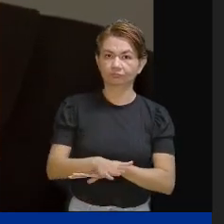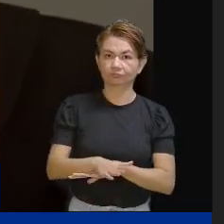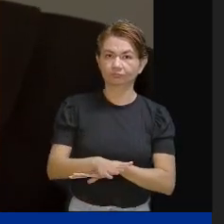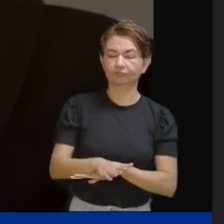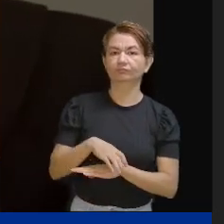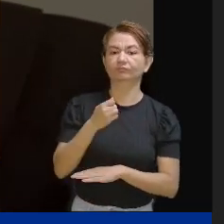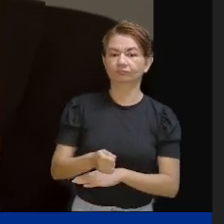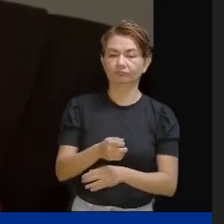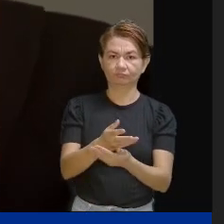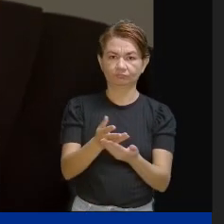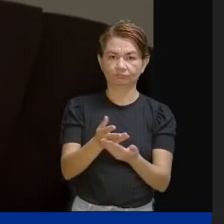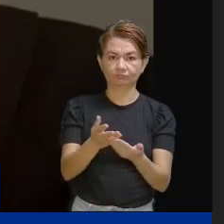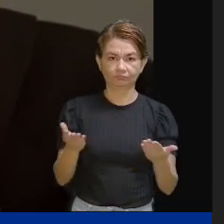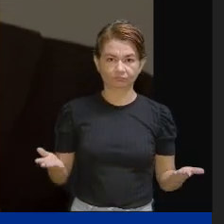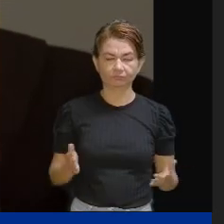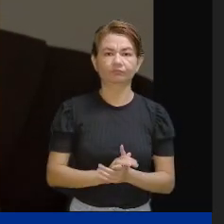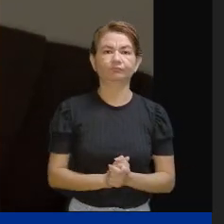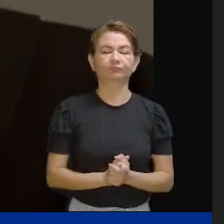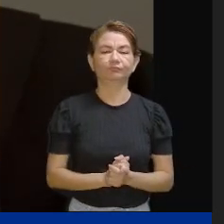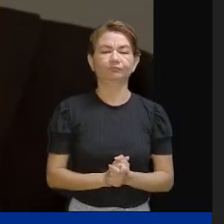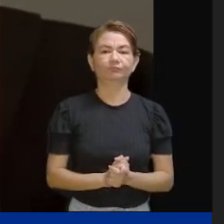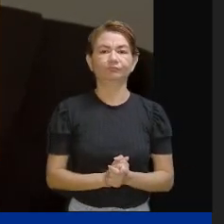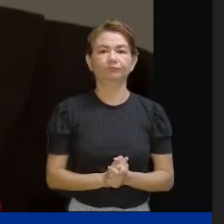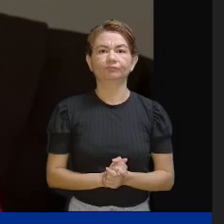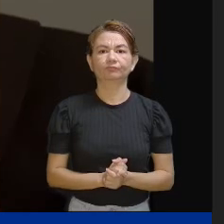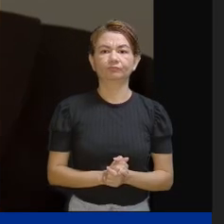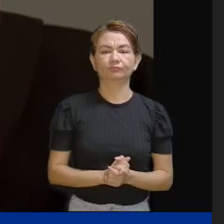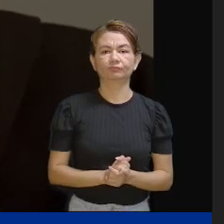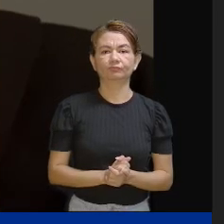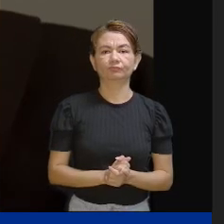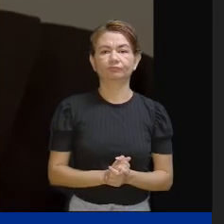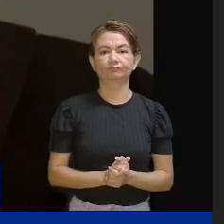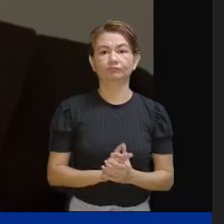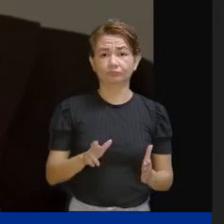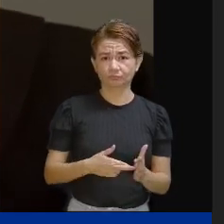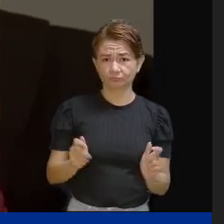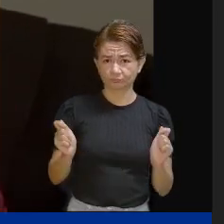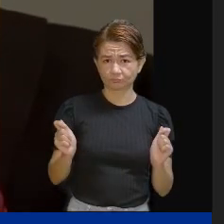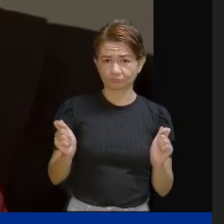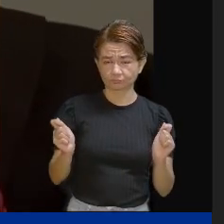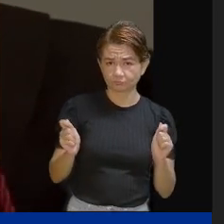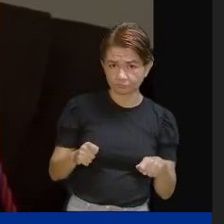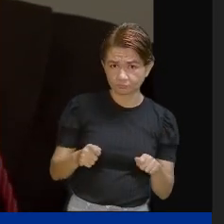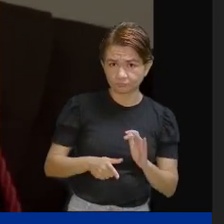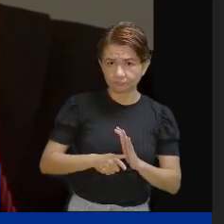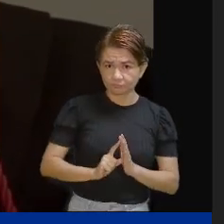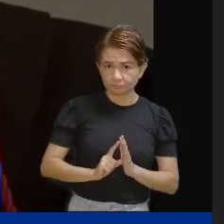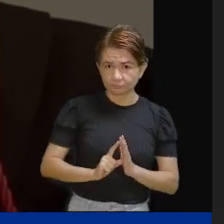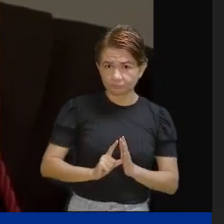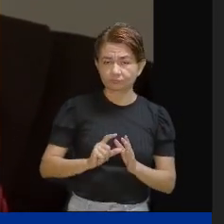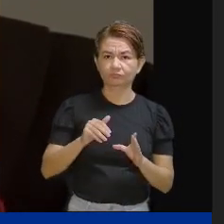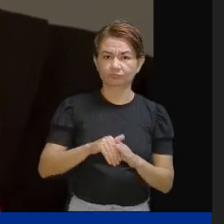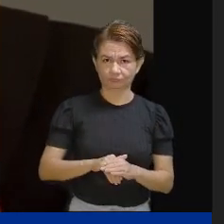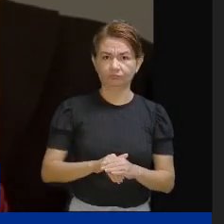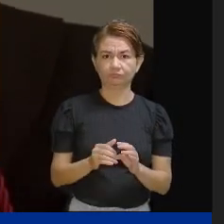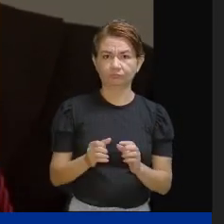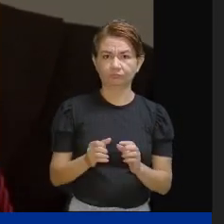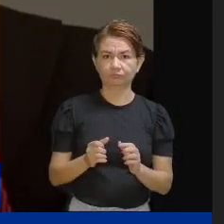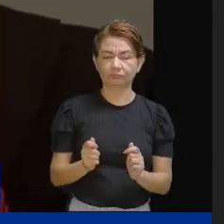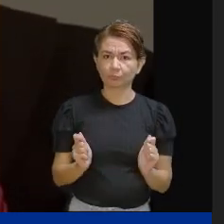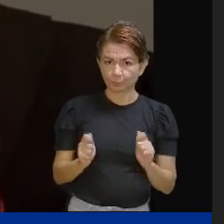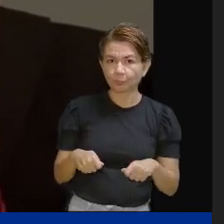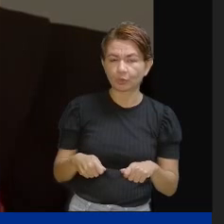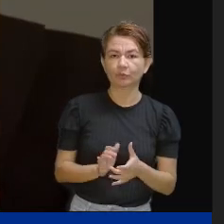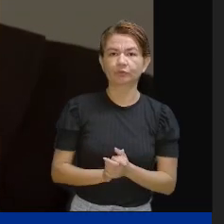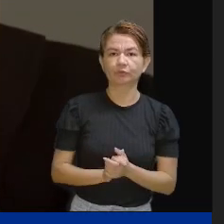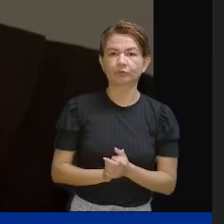excelências. Presidente, a relatora poderia antecipar o voto, por favor? Se caso fosse,